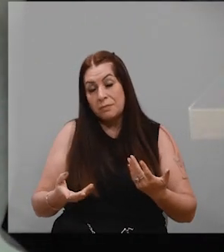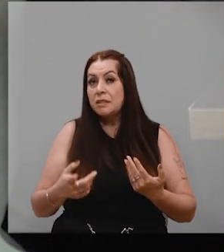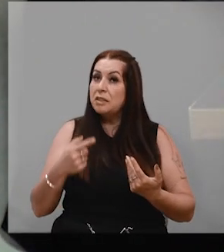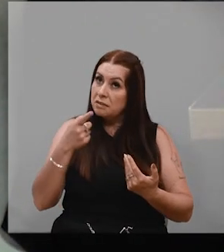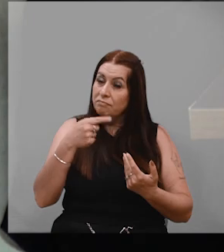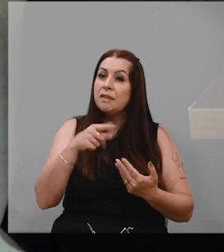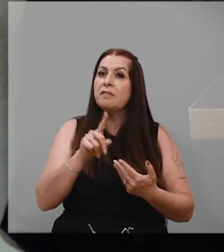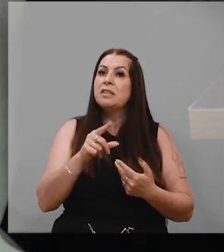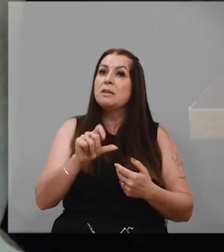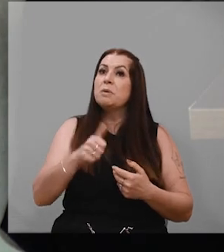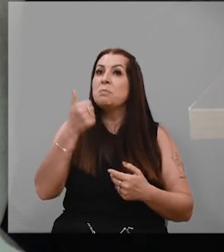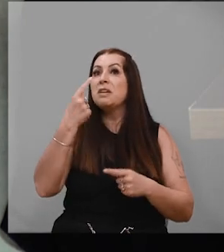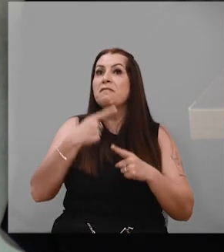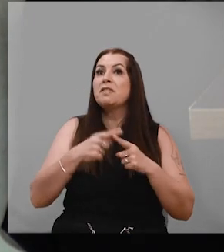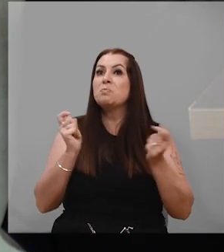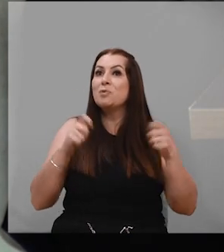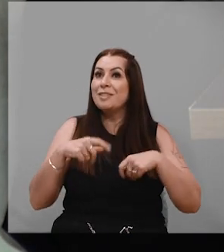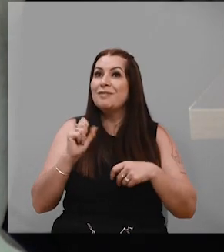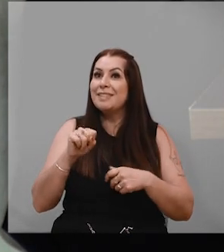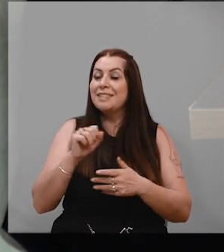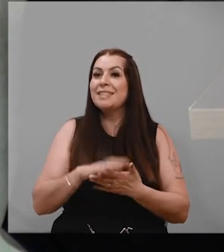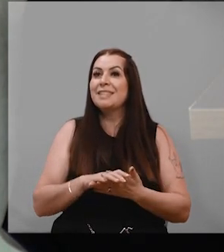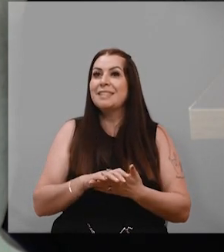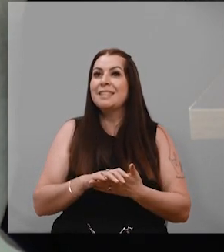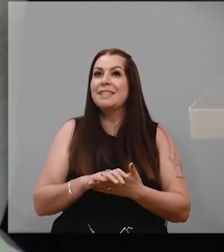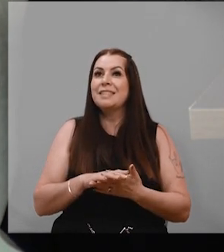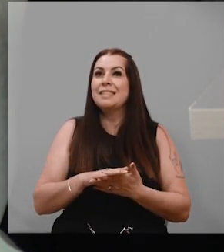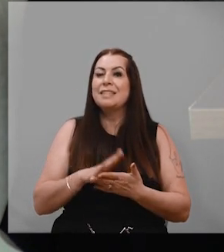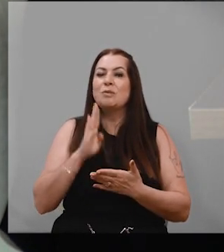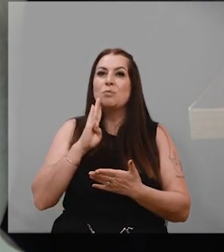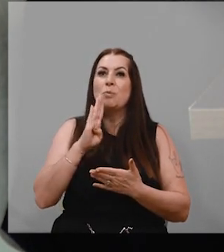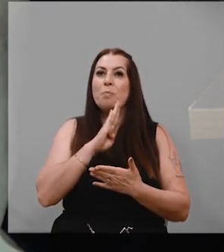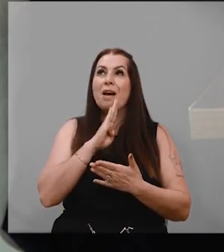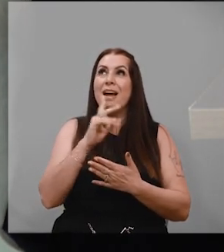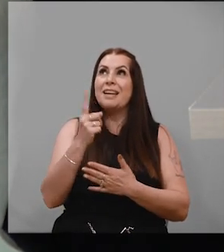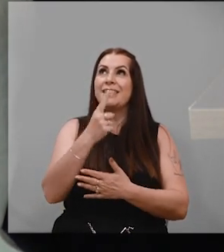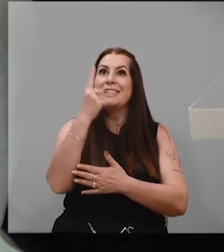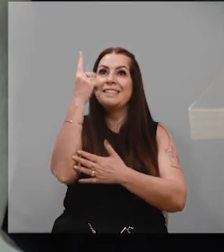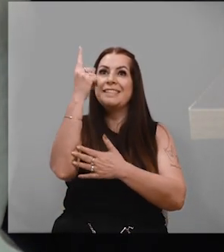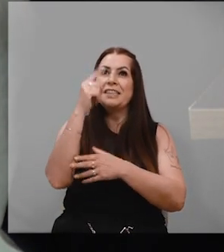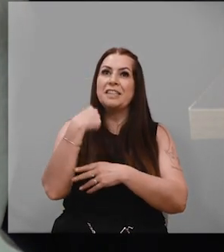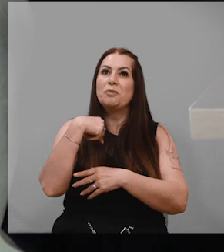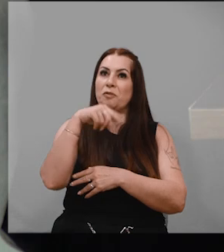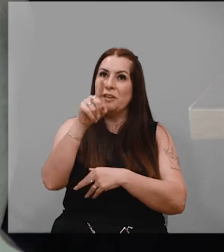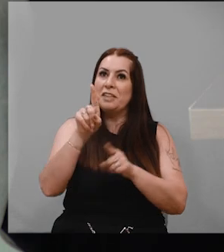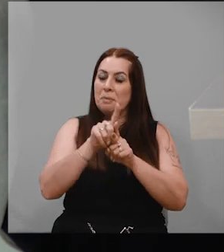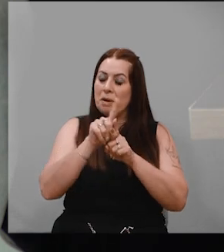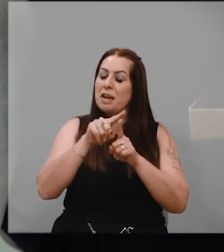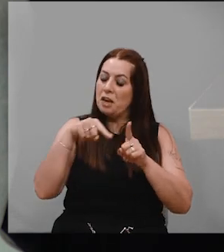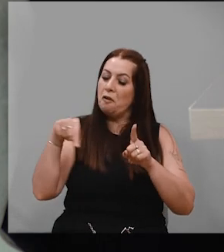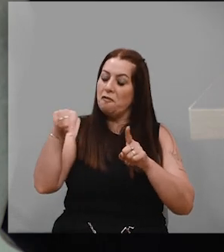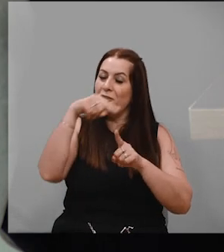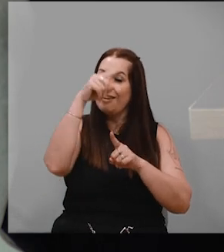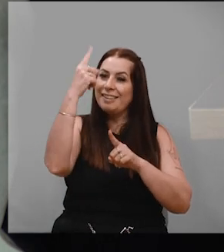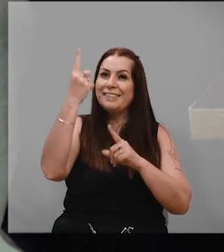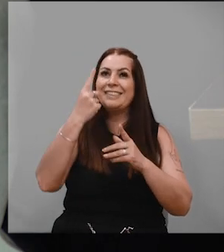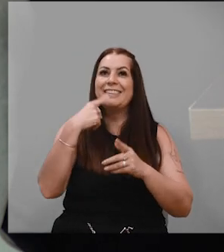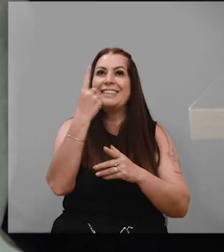pela primeira vez, foi possível, sim. Teve o bar nas alturas também, né, Carol? Fui lá, subi.